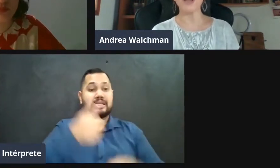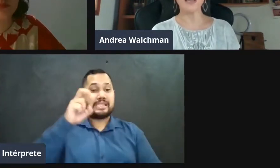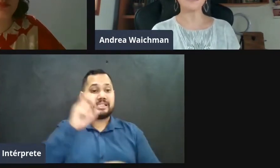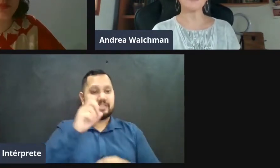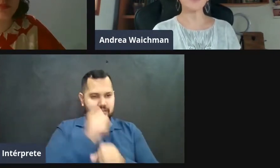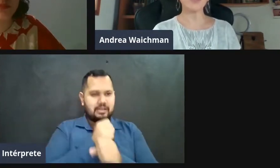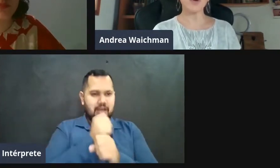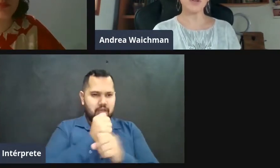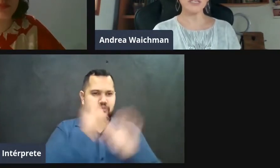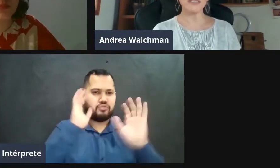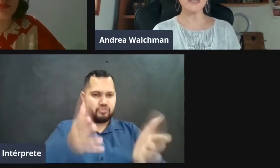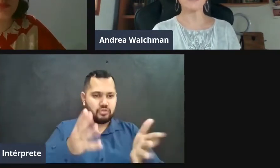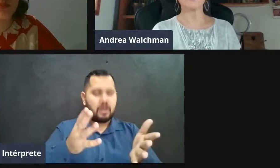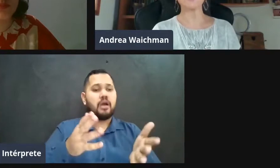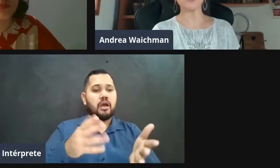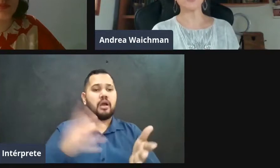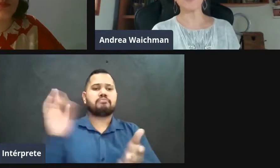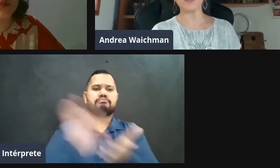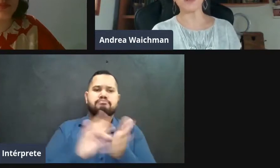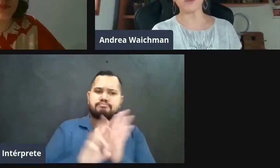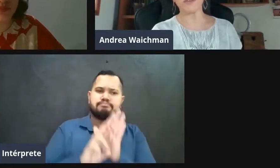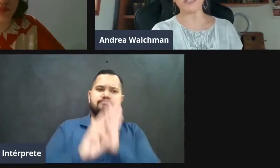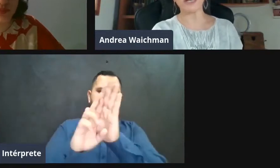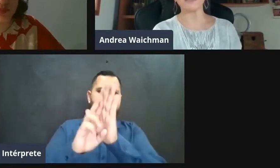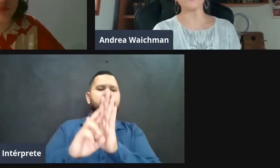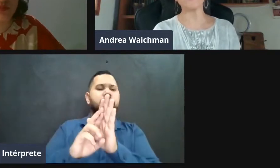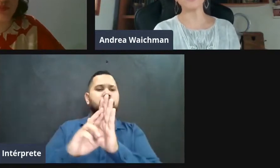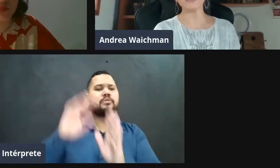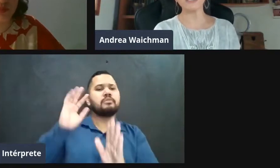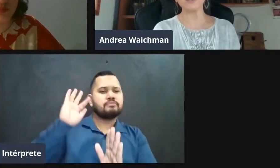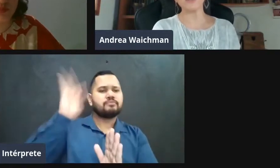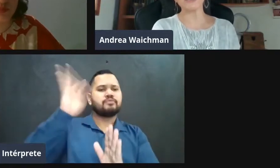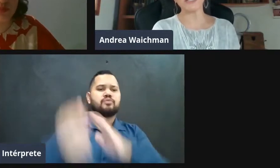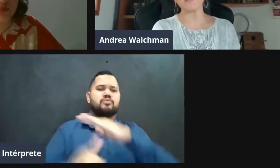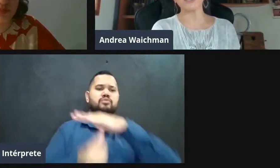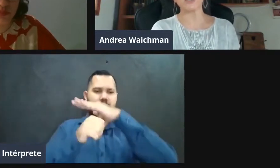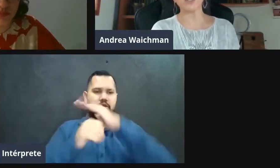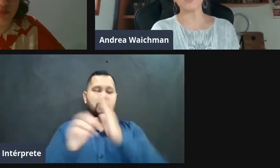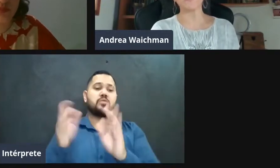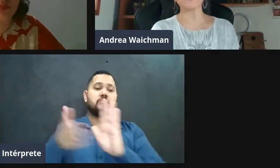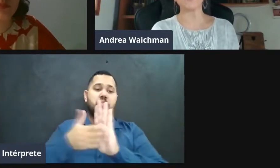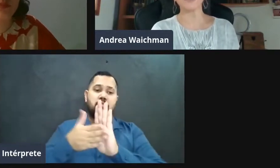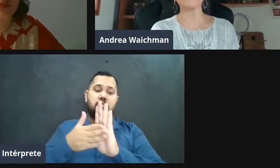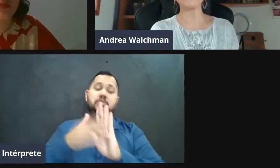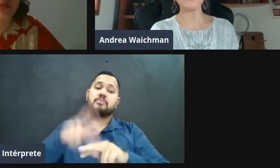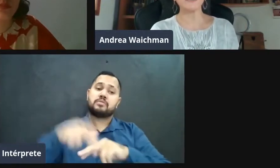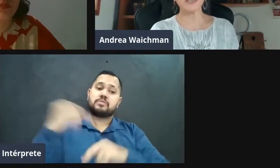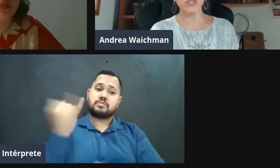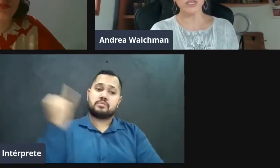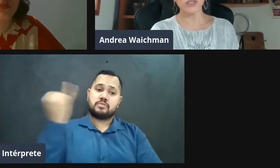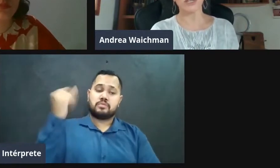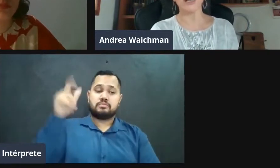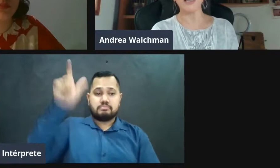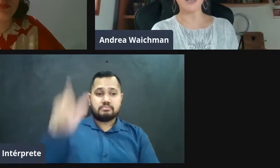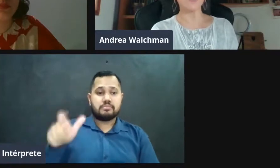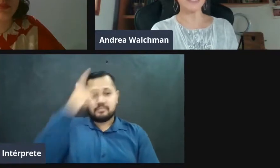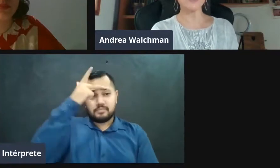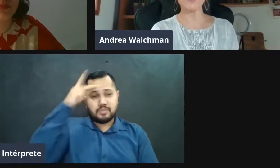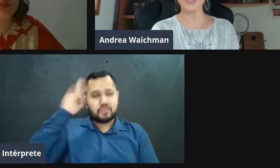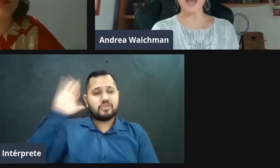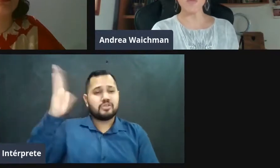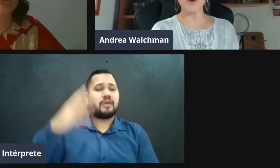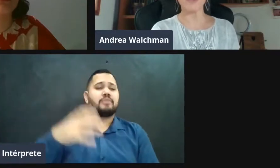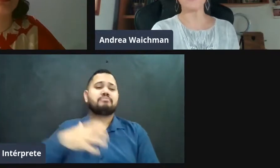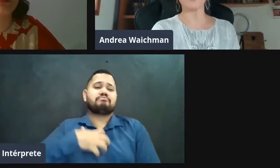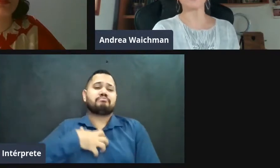do interior a ser protagonistas na gestão superior da universidade. Isso é importante porque teremos na gestão uma pessoa que vivencia o dia a dia. A